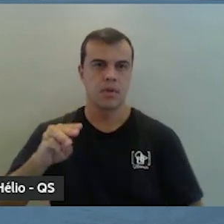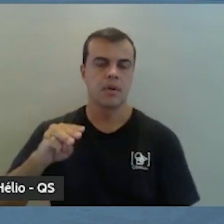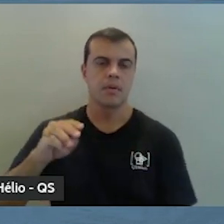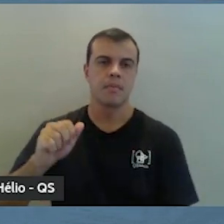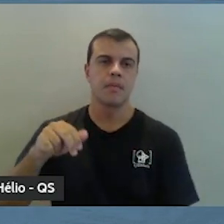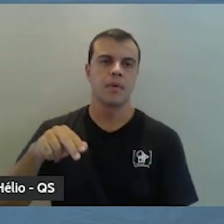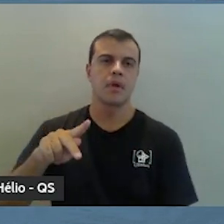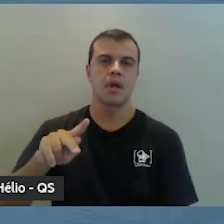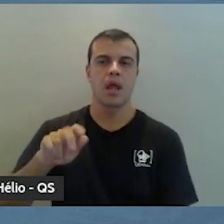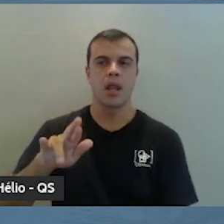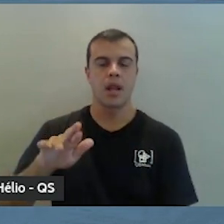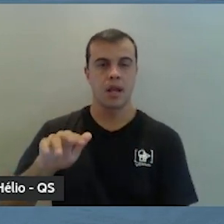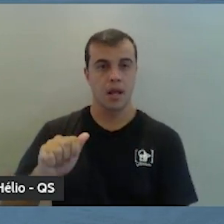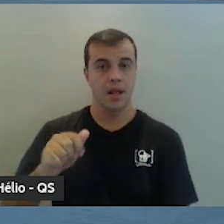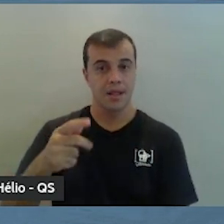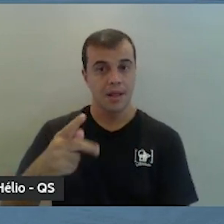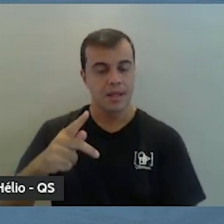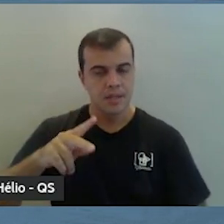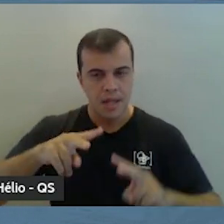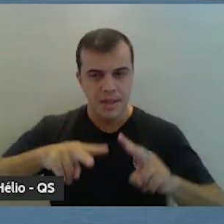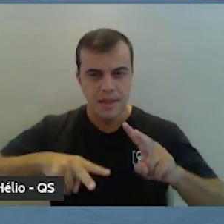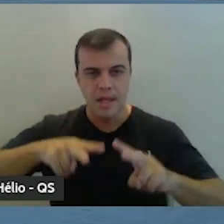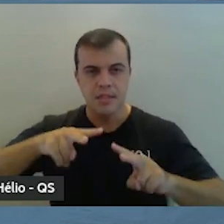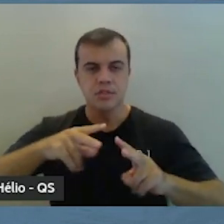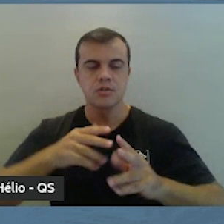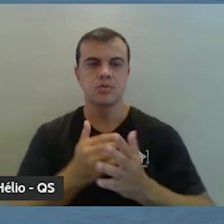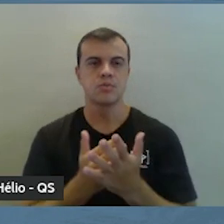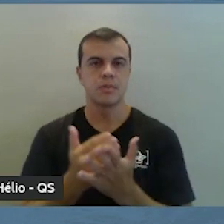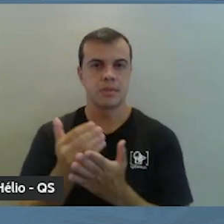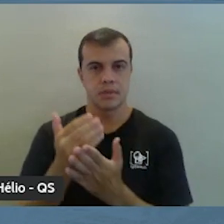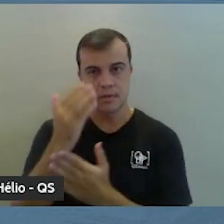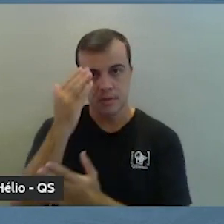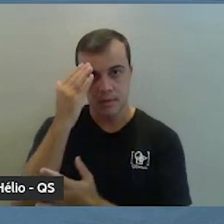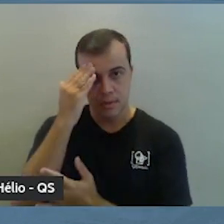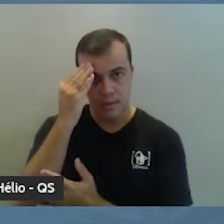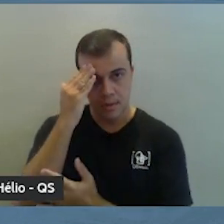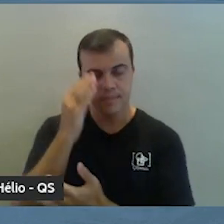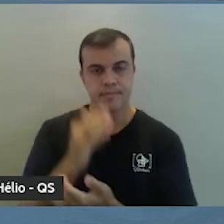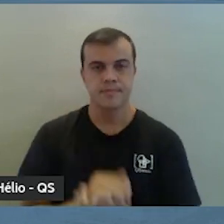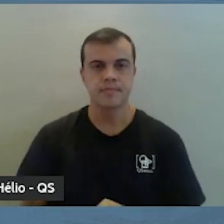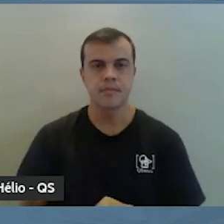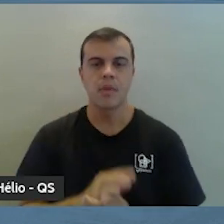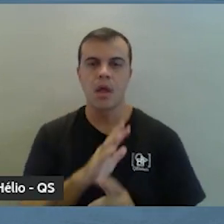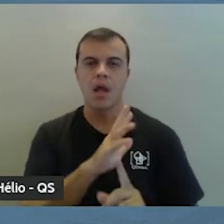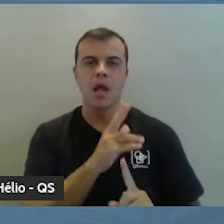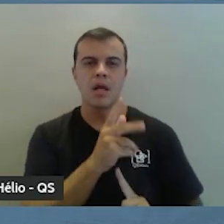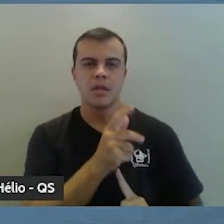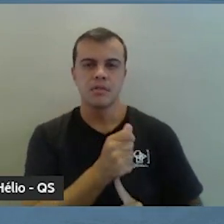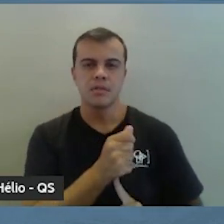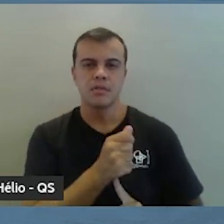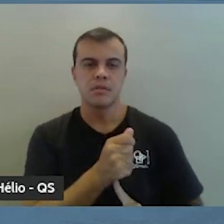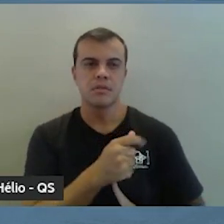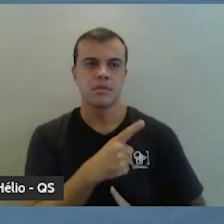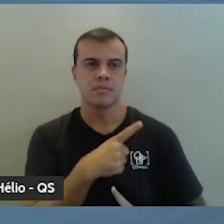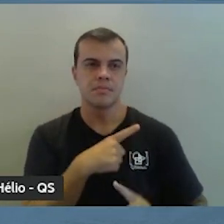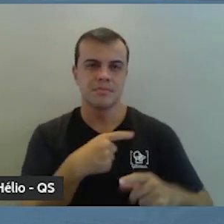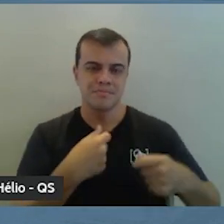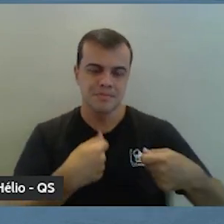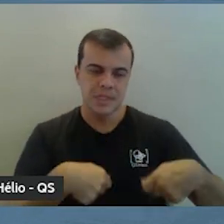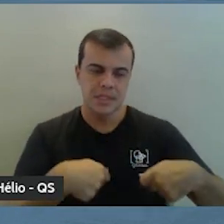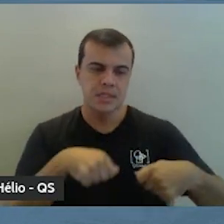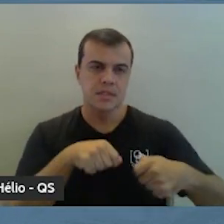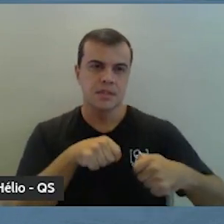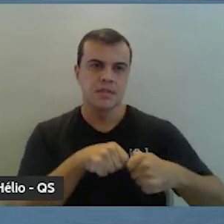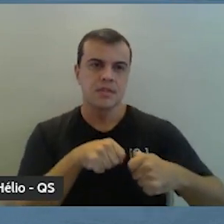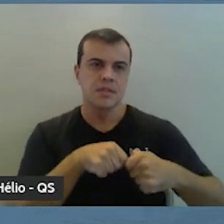E dessas análises, ele começa a entender que a arte ela tem que ser feita